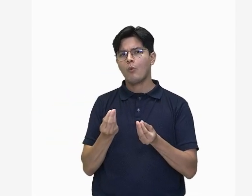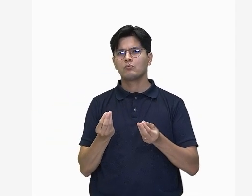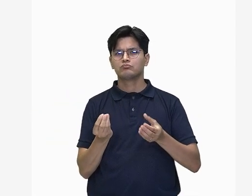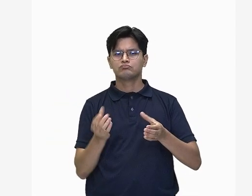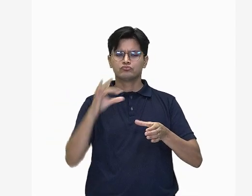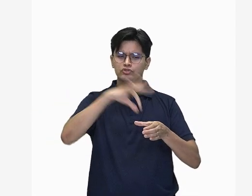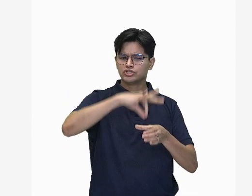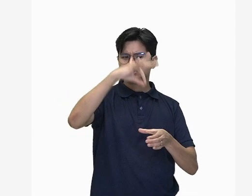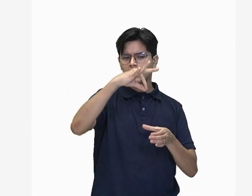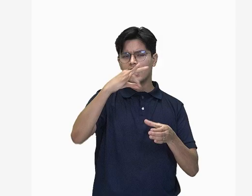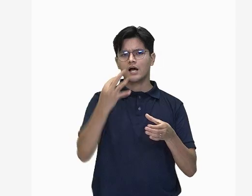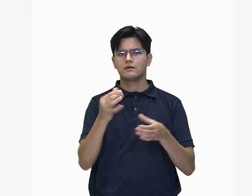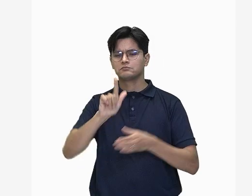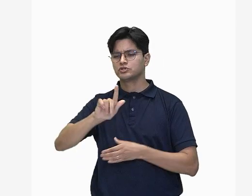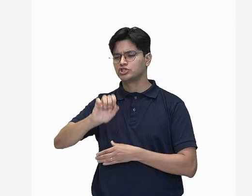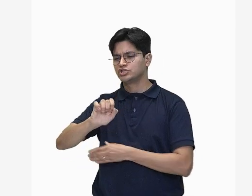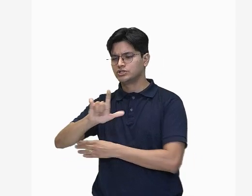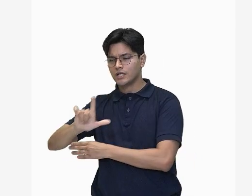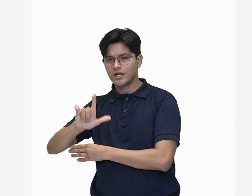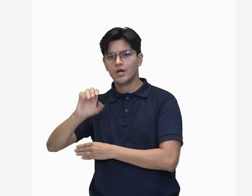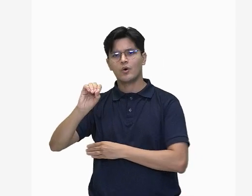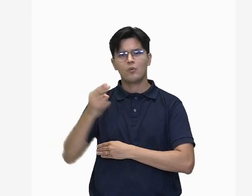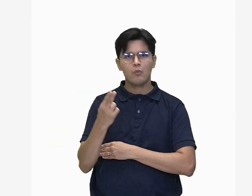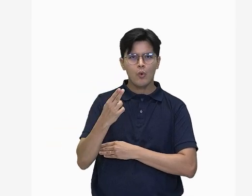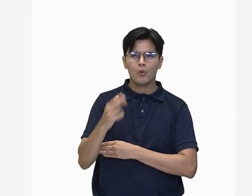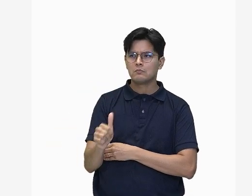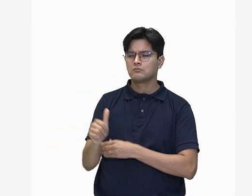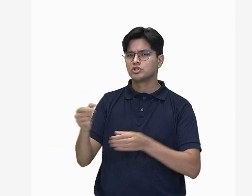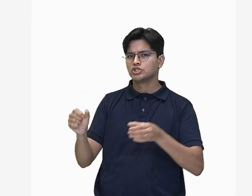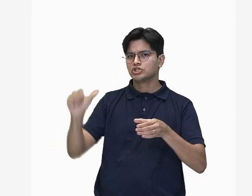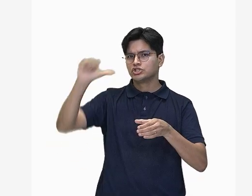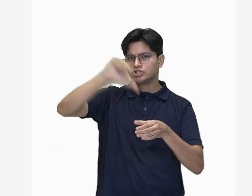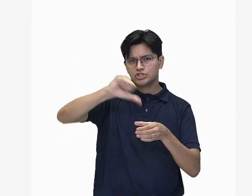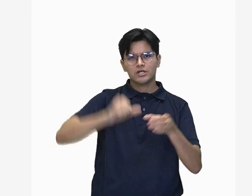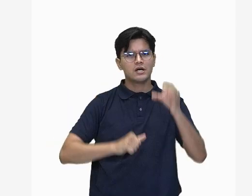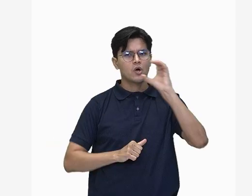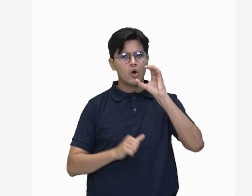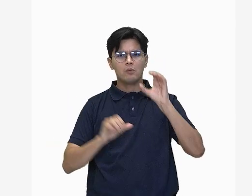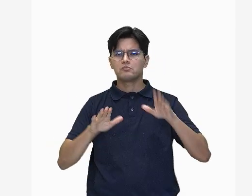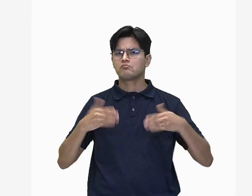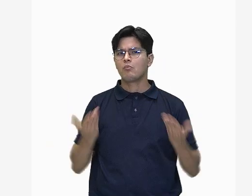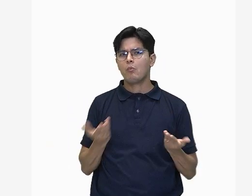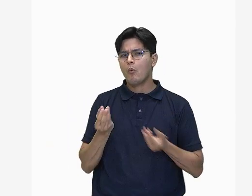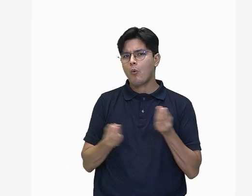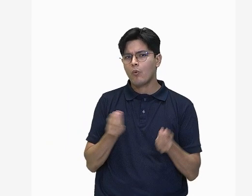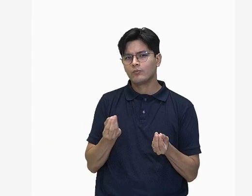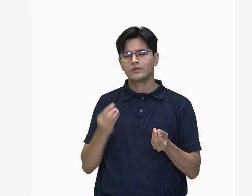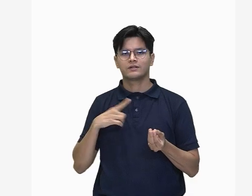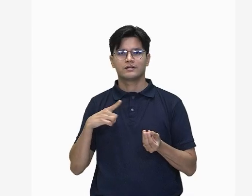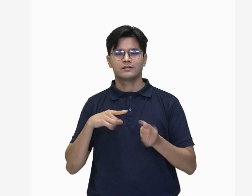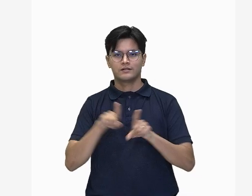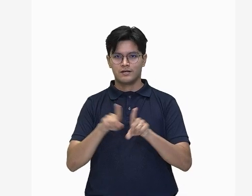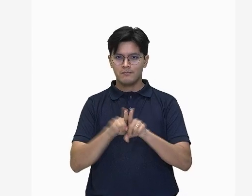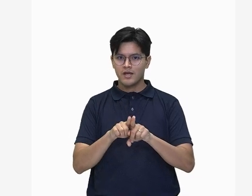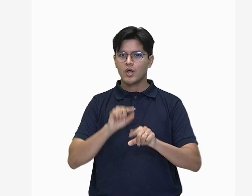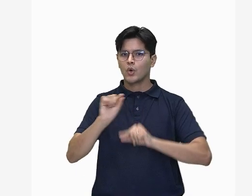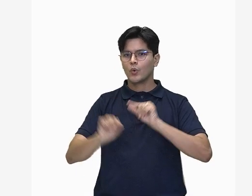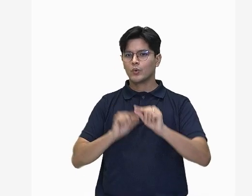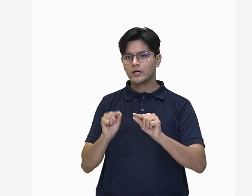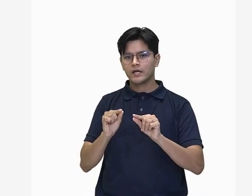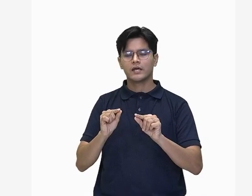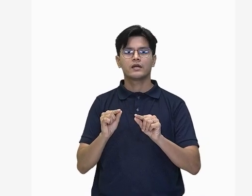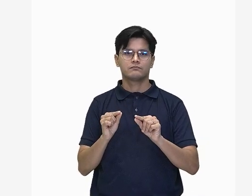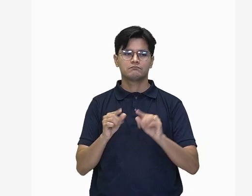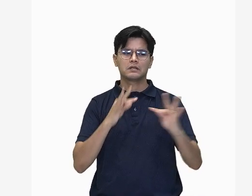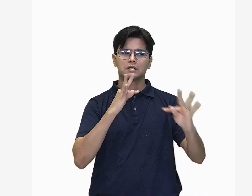própolis, guaco, muitos dos que nós falamos aqui, né? E a indicação de cada um. Queimadura de primeiro e segundo grau,